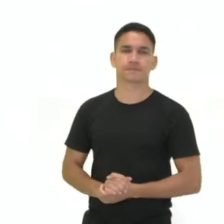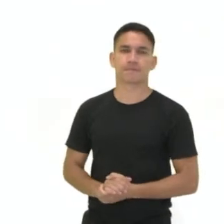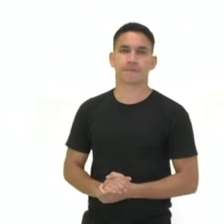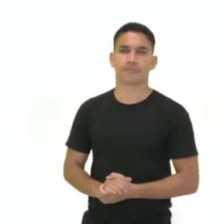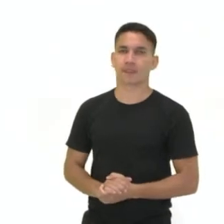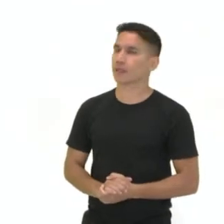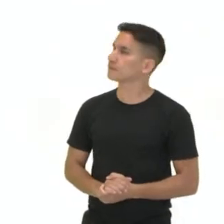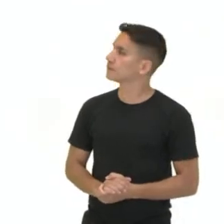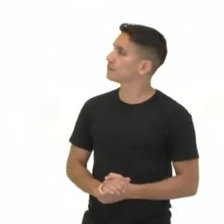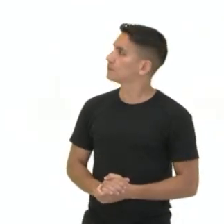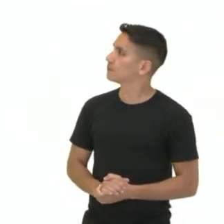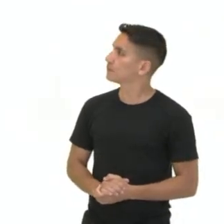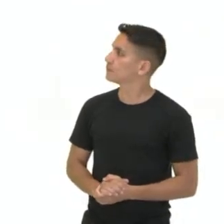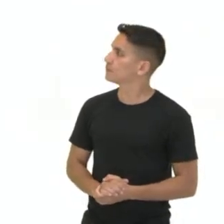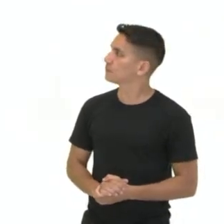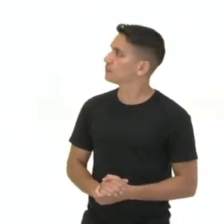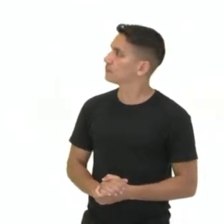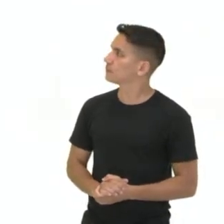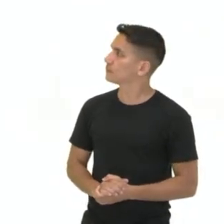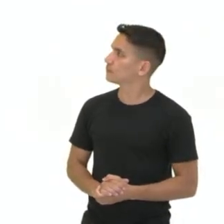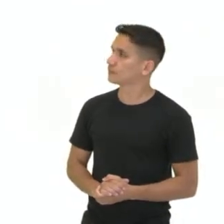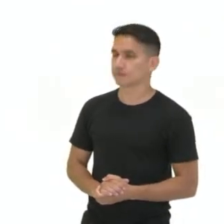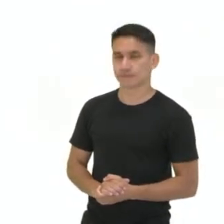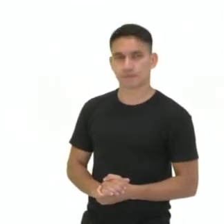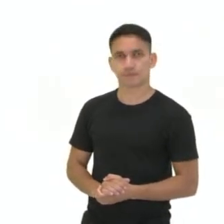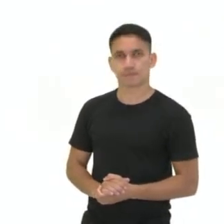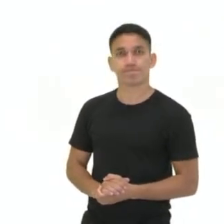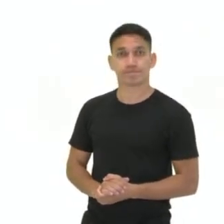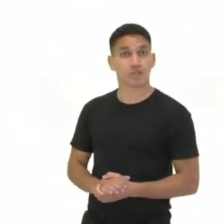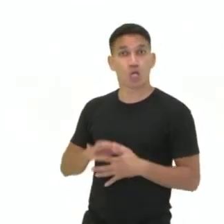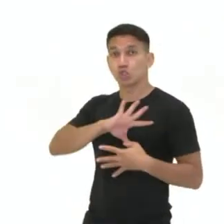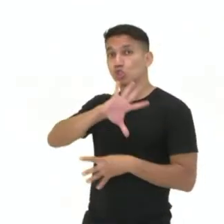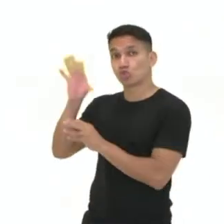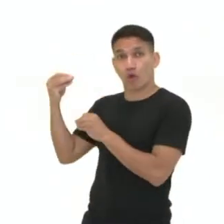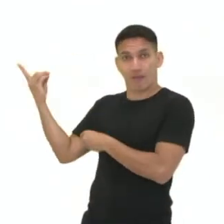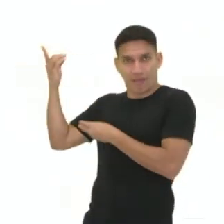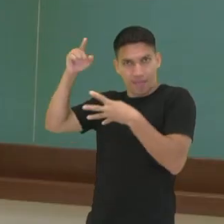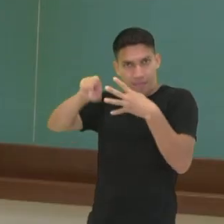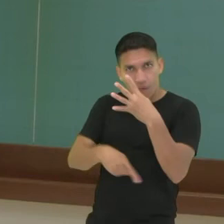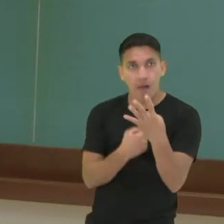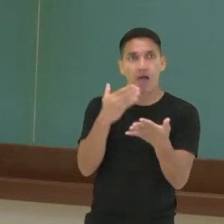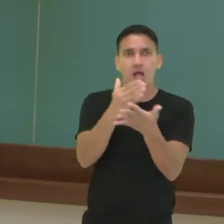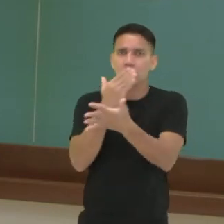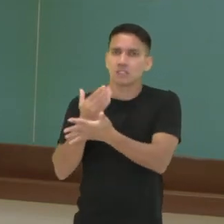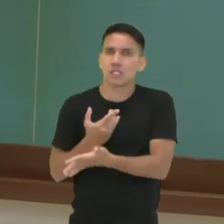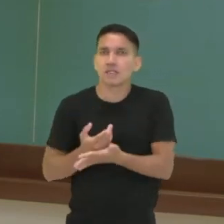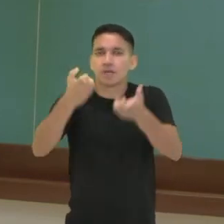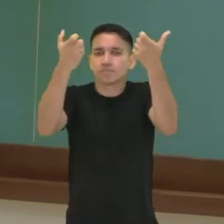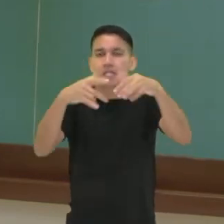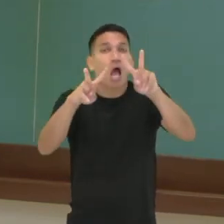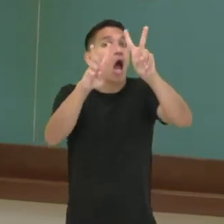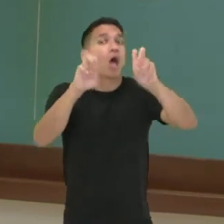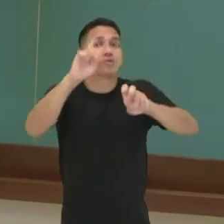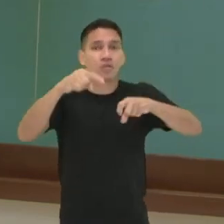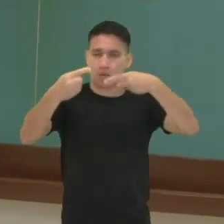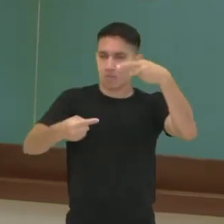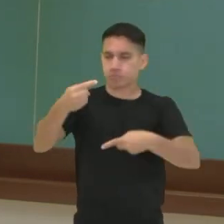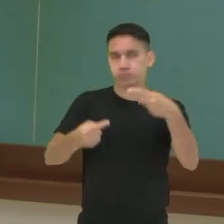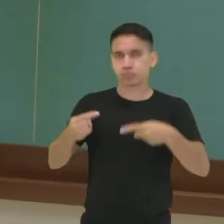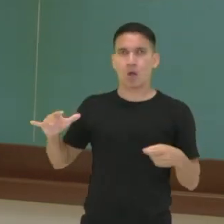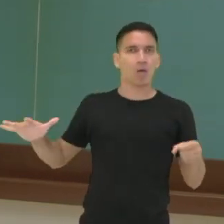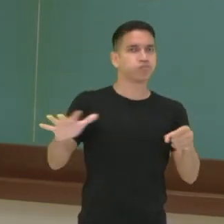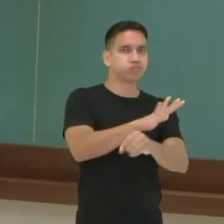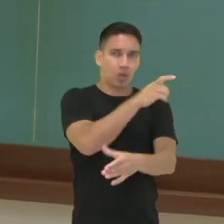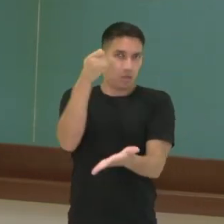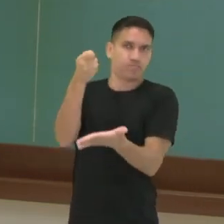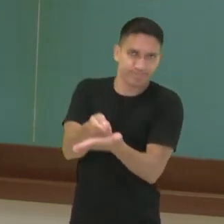o Passado e o Futuro e A Condição Humana. Todos esses livros ela está falando sobre política,